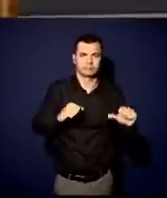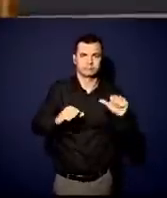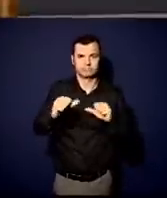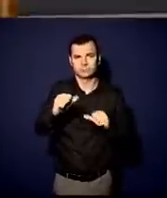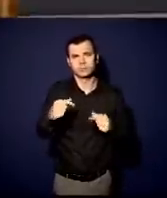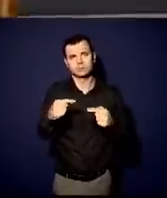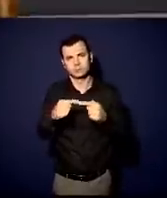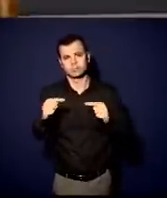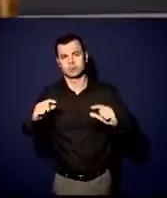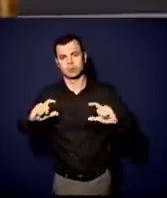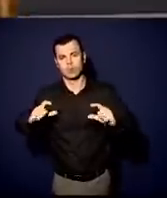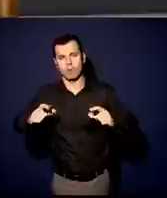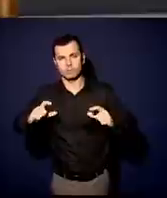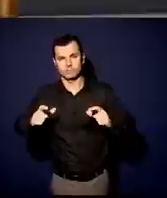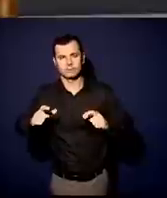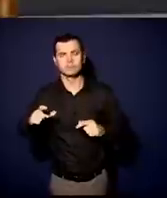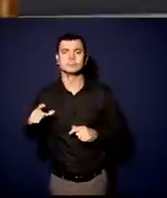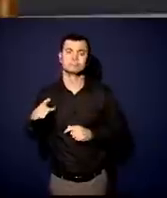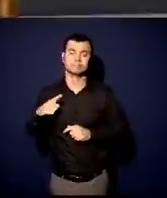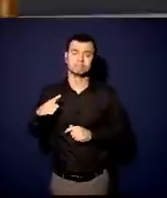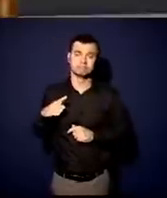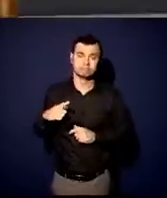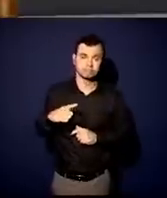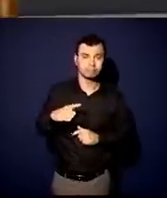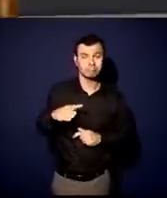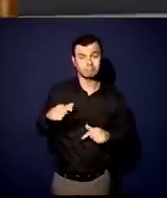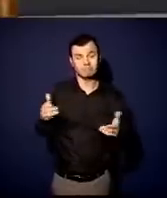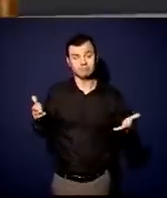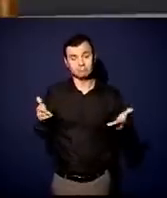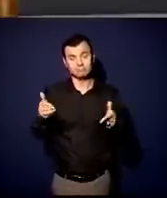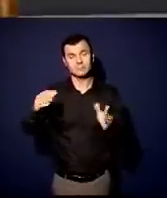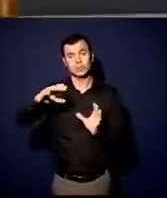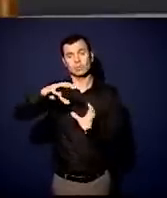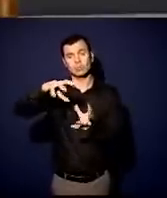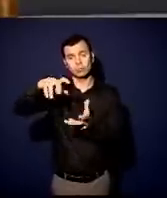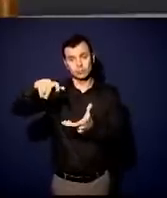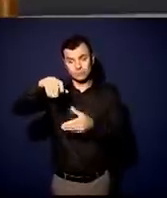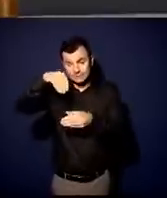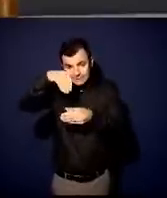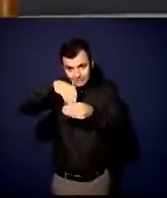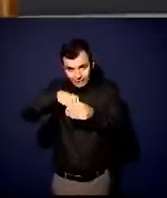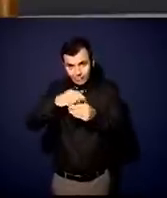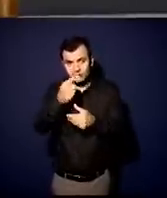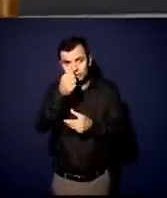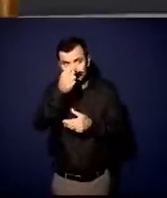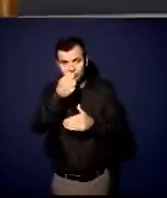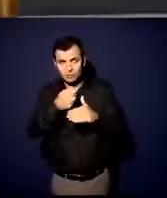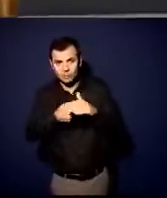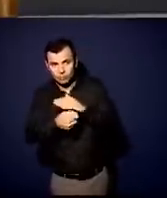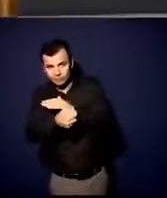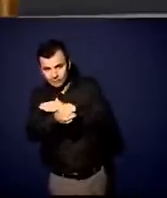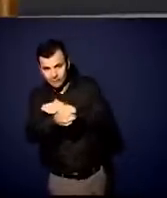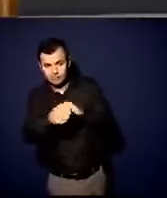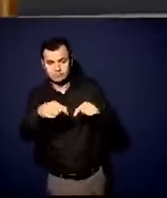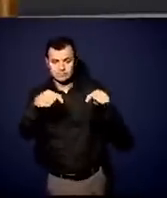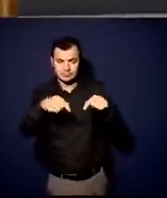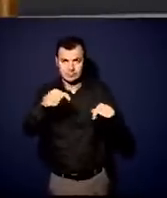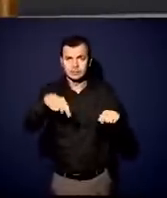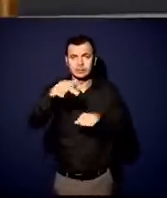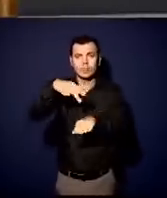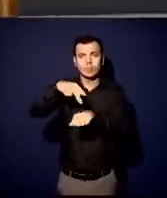de como antes mas a gente está hoje no mundo que o investidor local tá aqui o investidor estrangeiro tá aqui